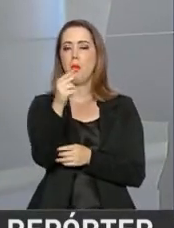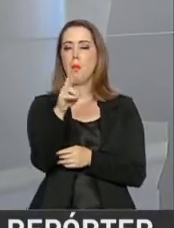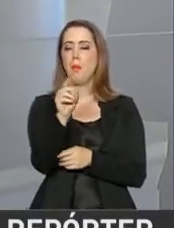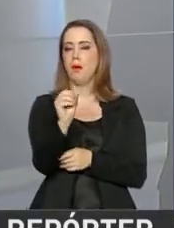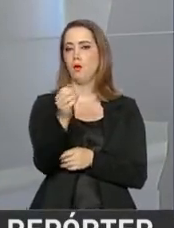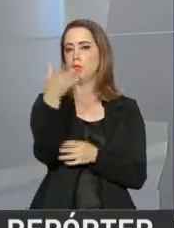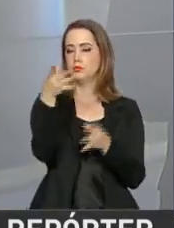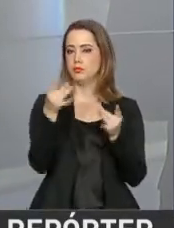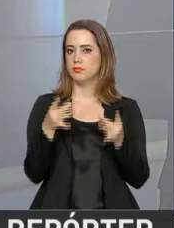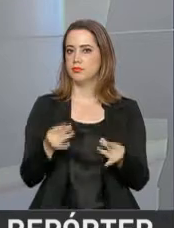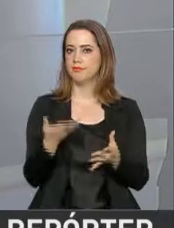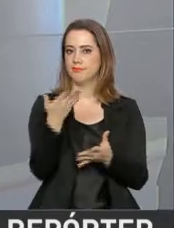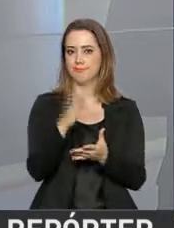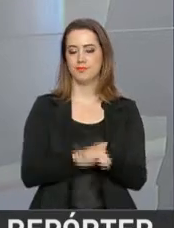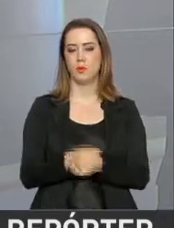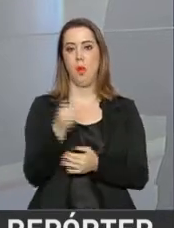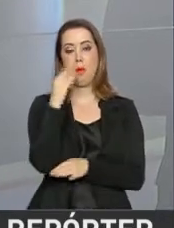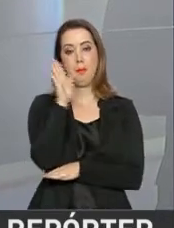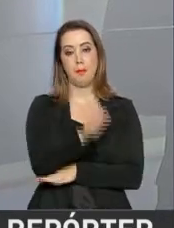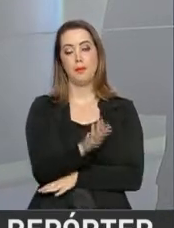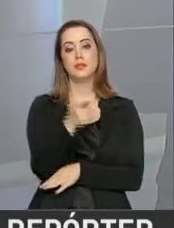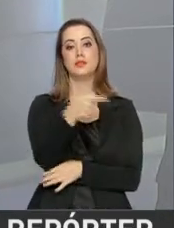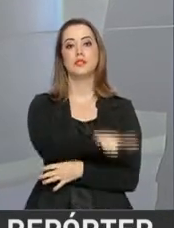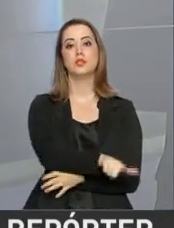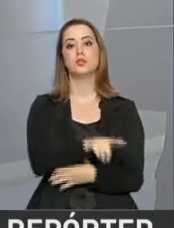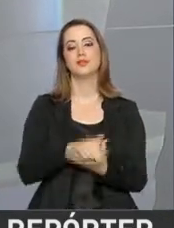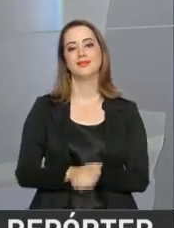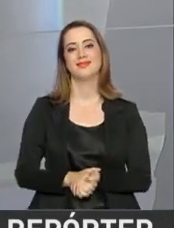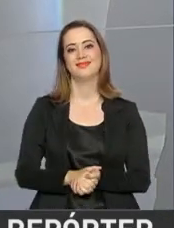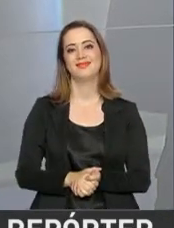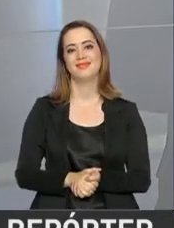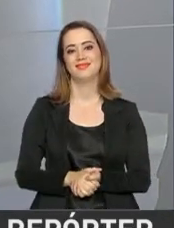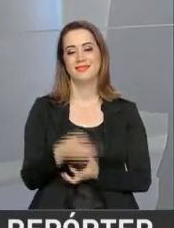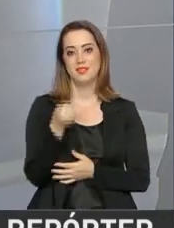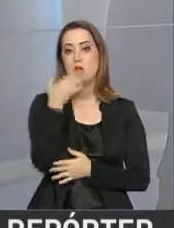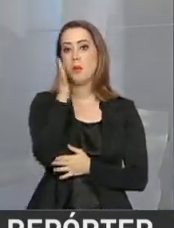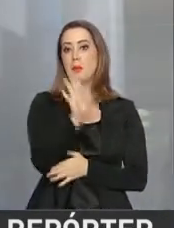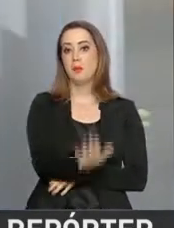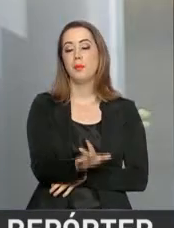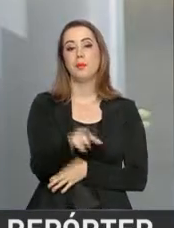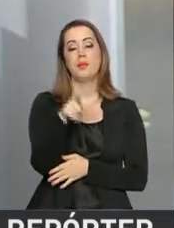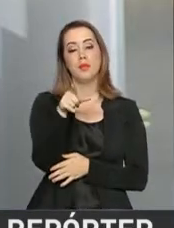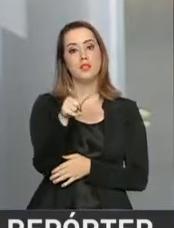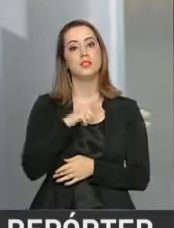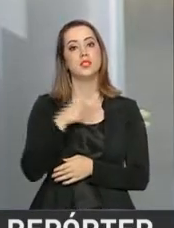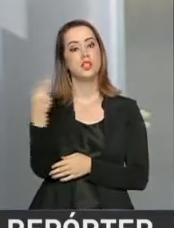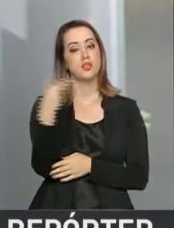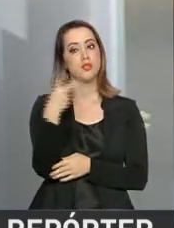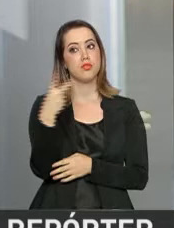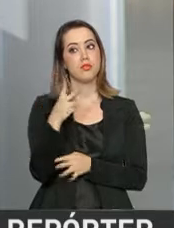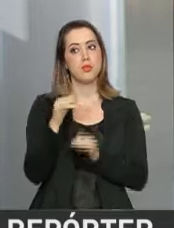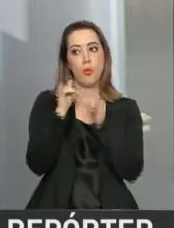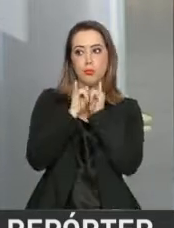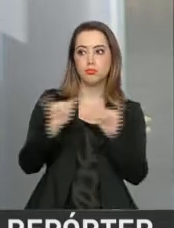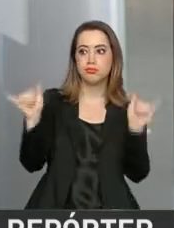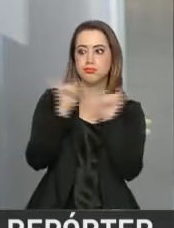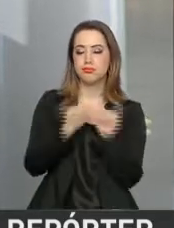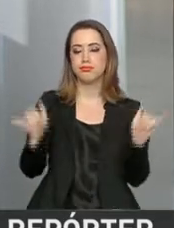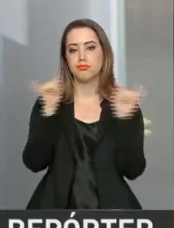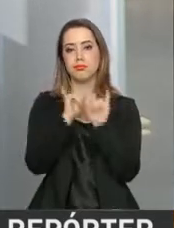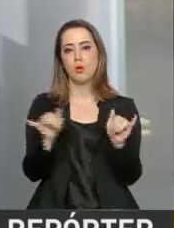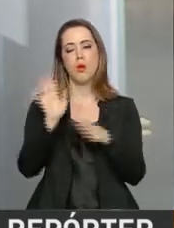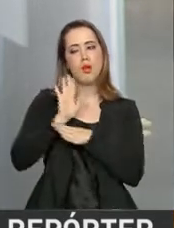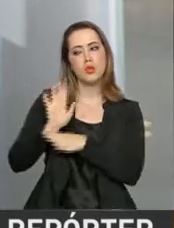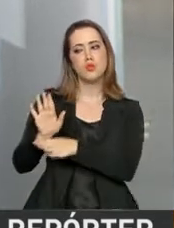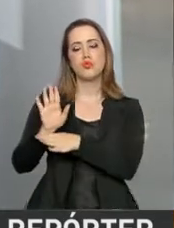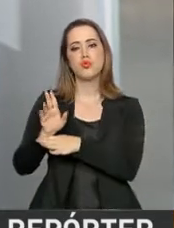sobre esse assunto. Paulo, boa tarde mais uma vez. Boa tarde, Leandro. Esta é a segunda campanha em apoio ao Haiti realizada